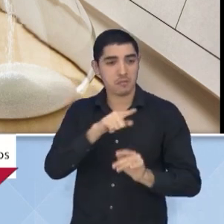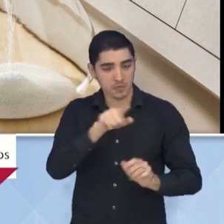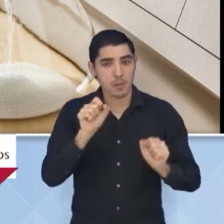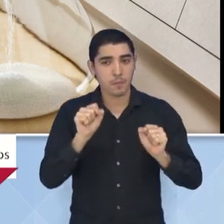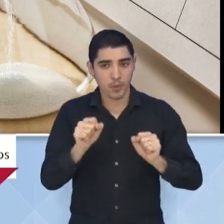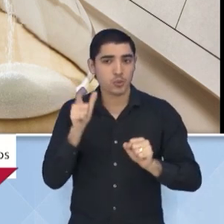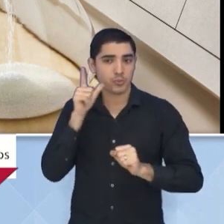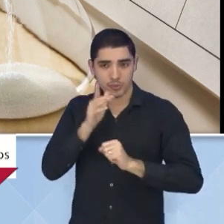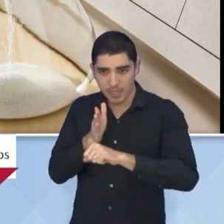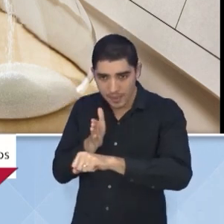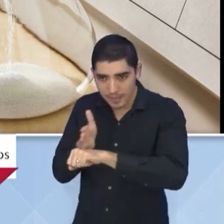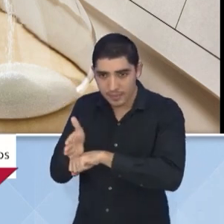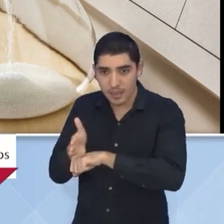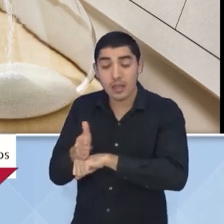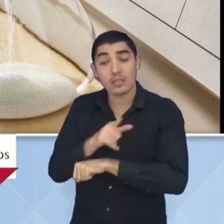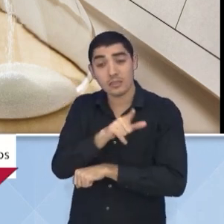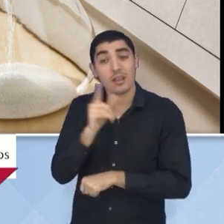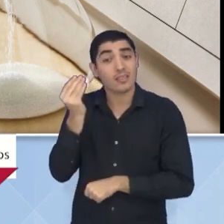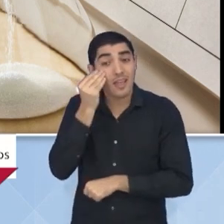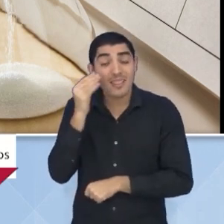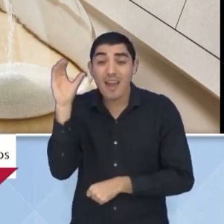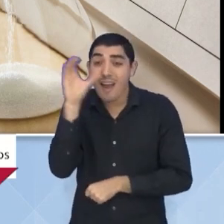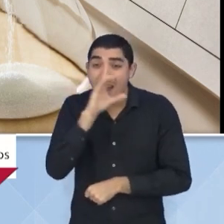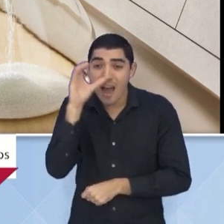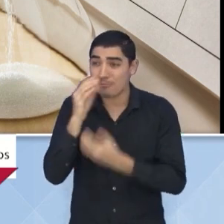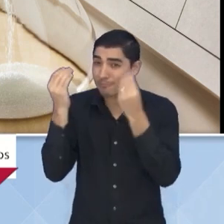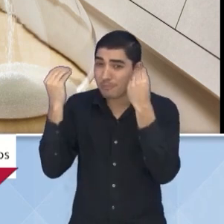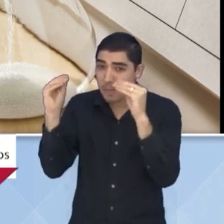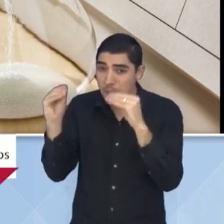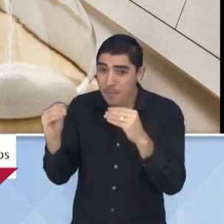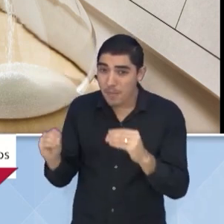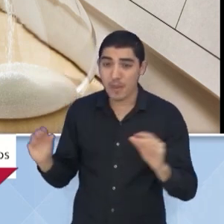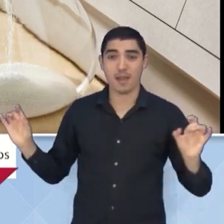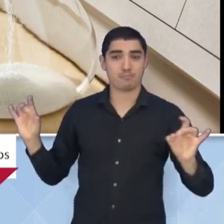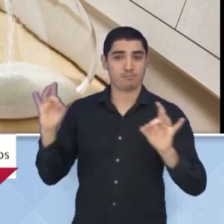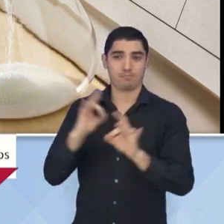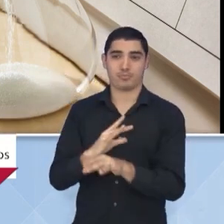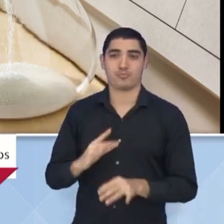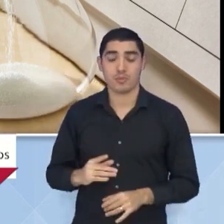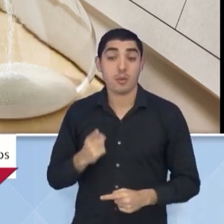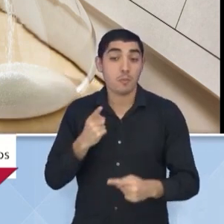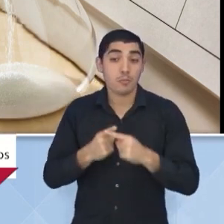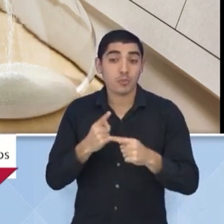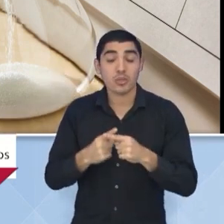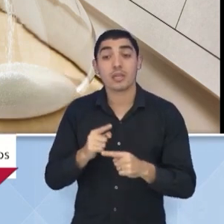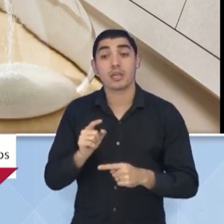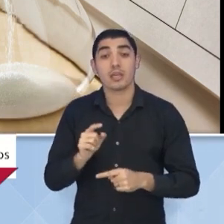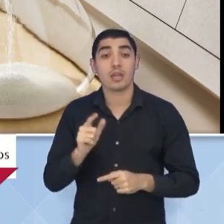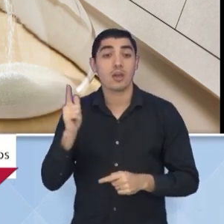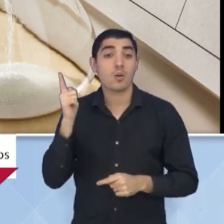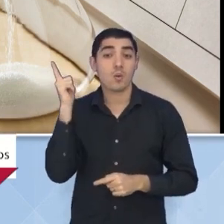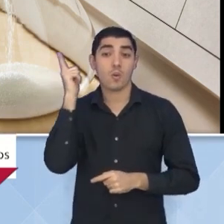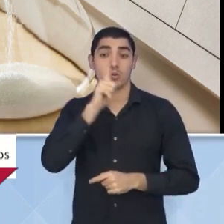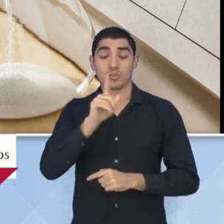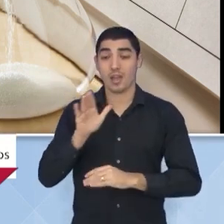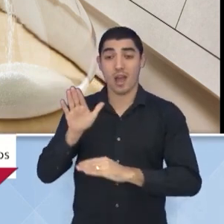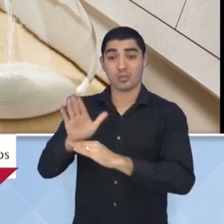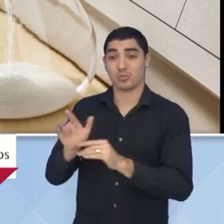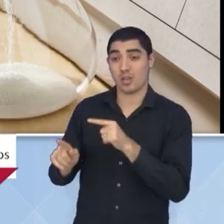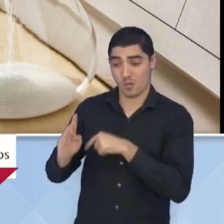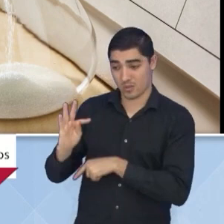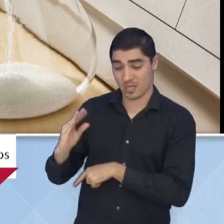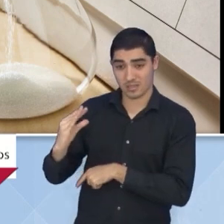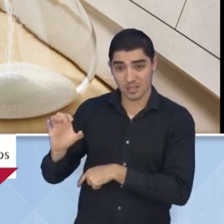acessar concluam o mais rápido possível Isso facilita não só o planejamento da nossa